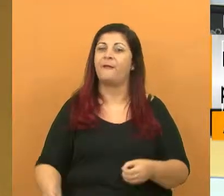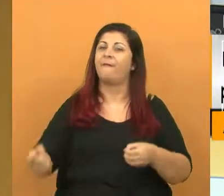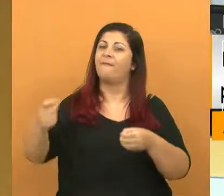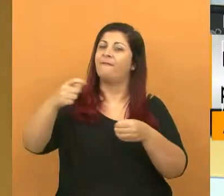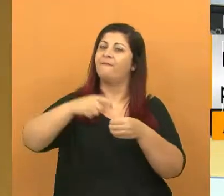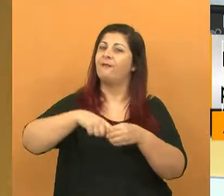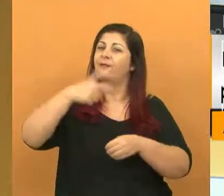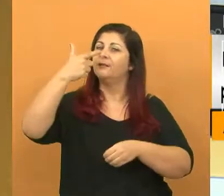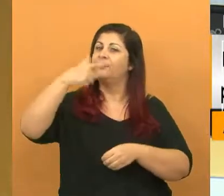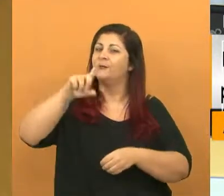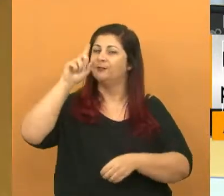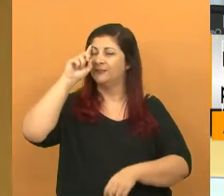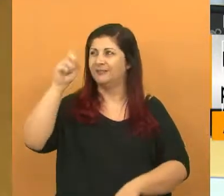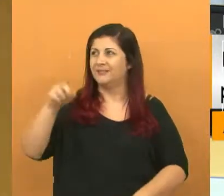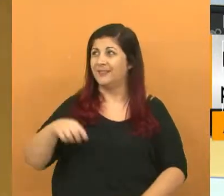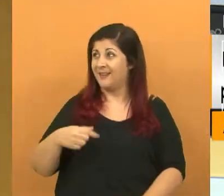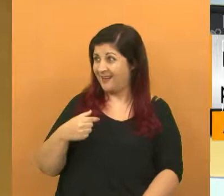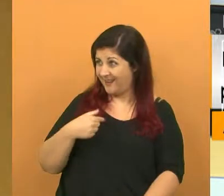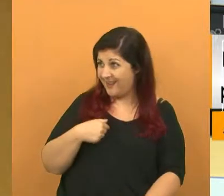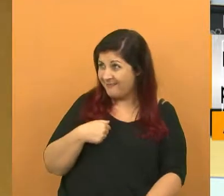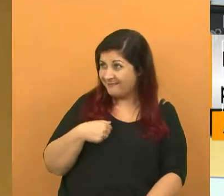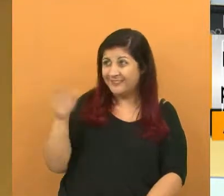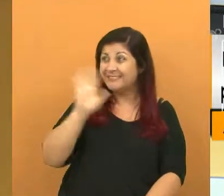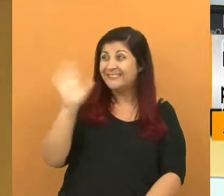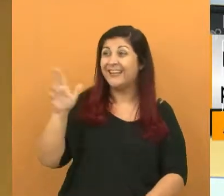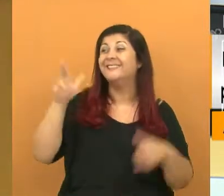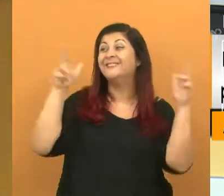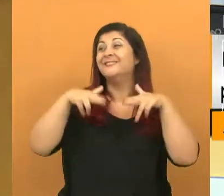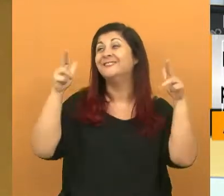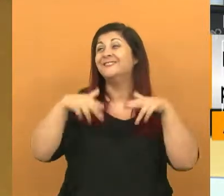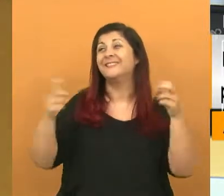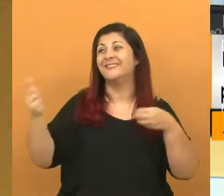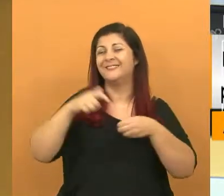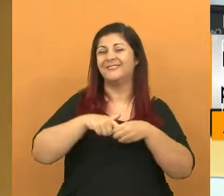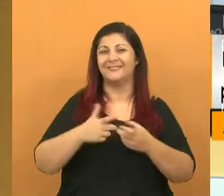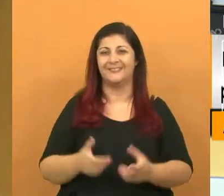Volta outra semana, adeus, não voltava nunca.